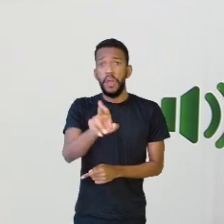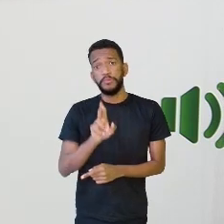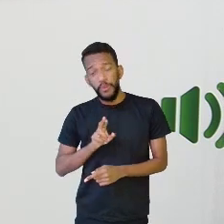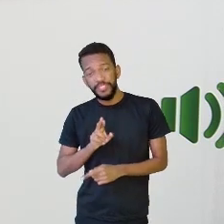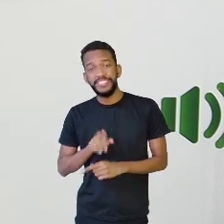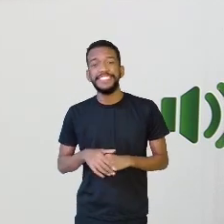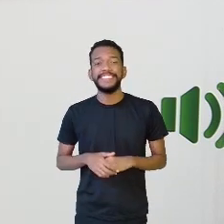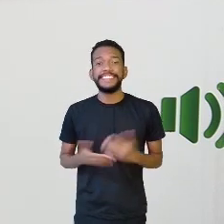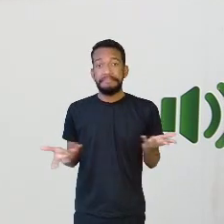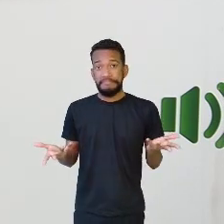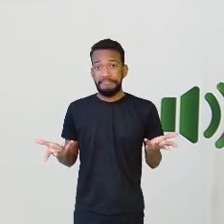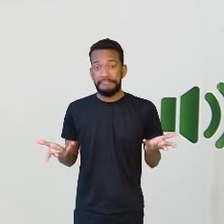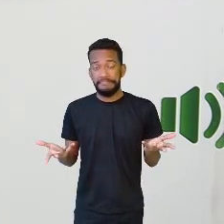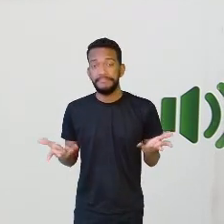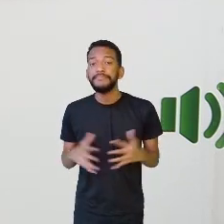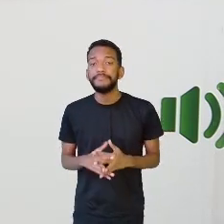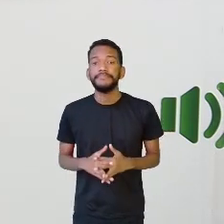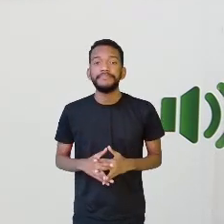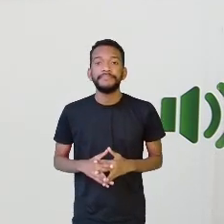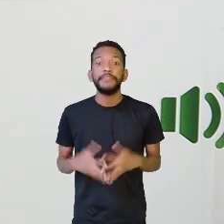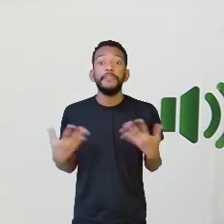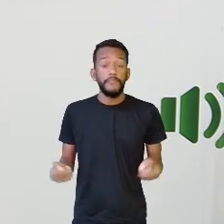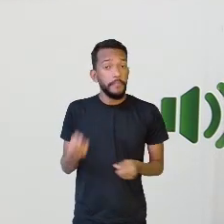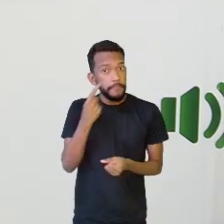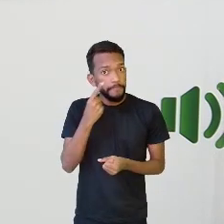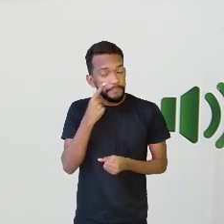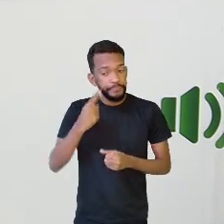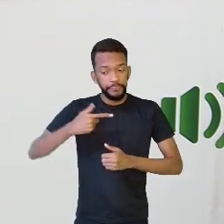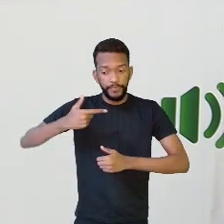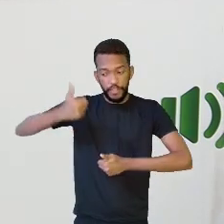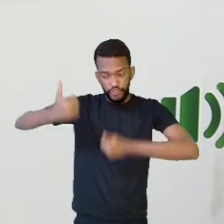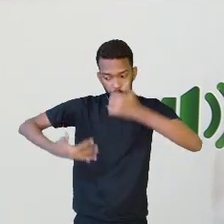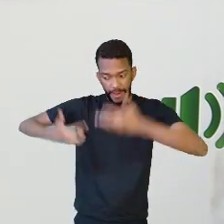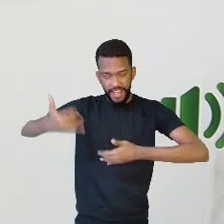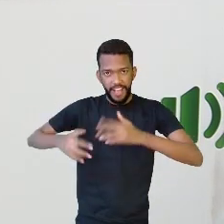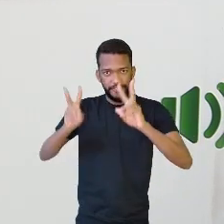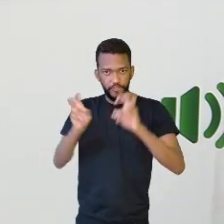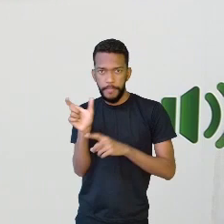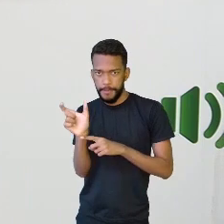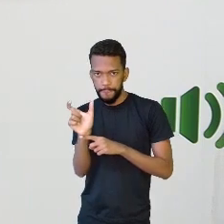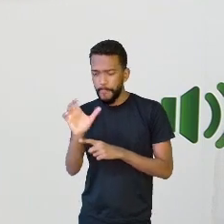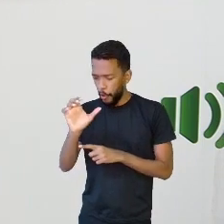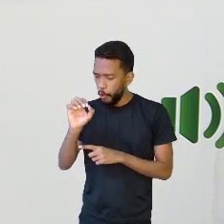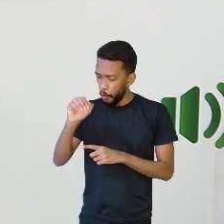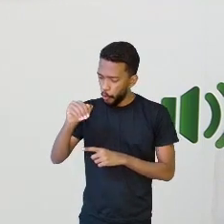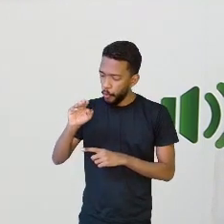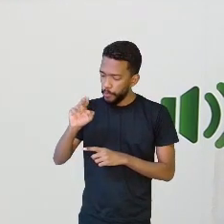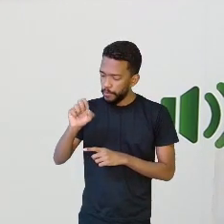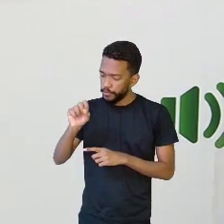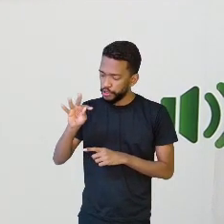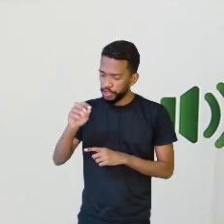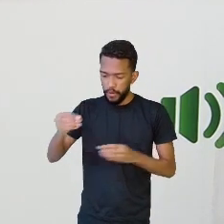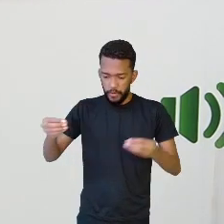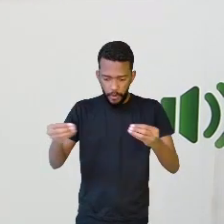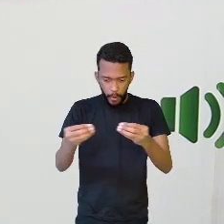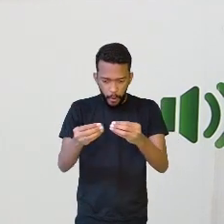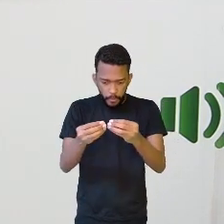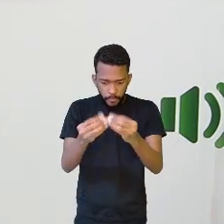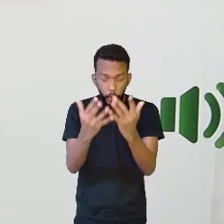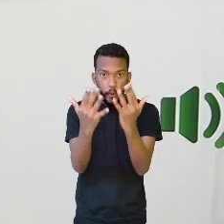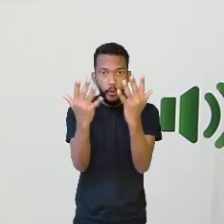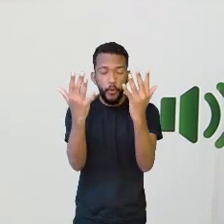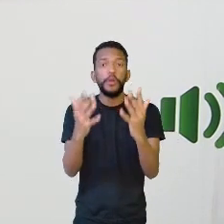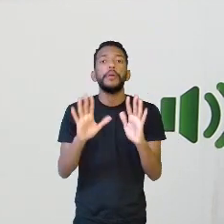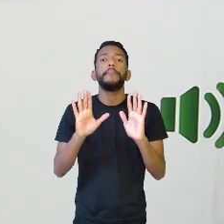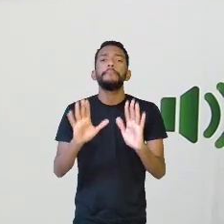Pois é, então nós iremos falar sobre isso que vocês estão pensando nesse exato momento. E eu faço esta pergunta